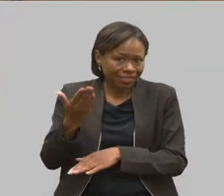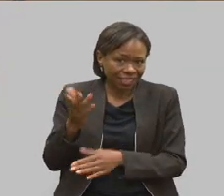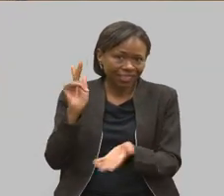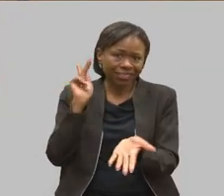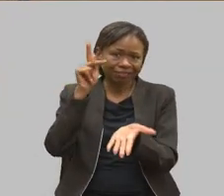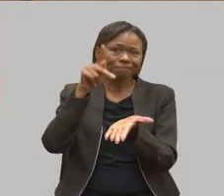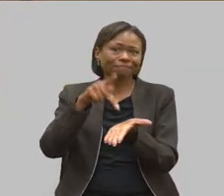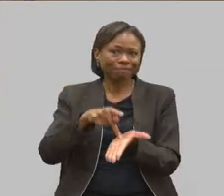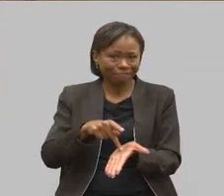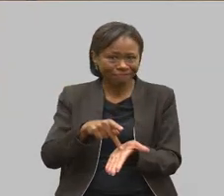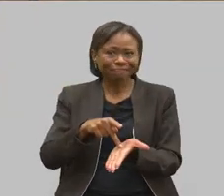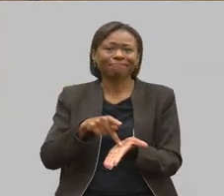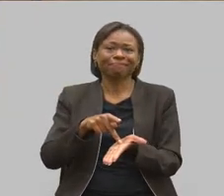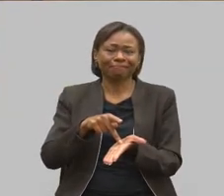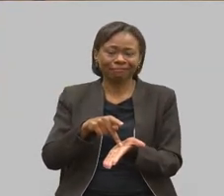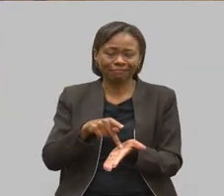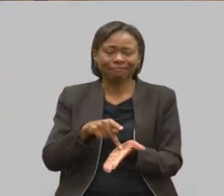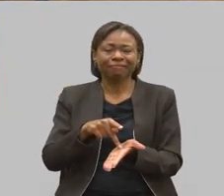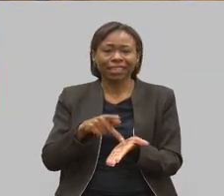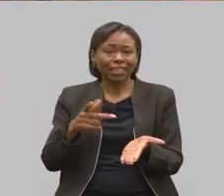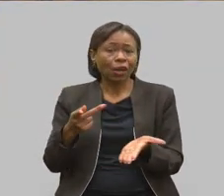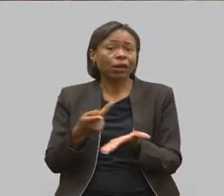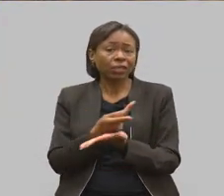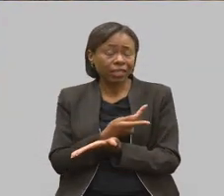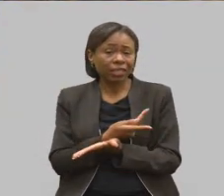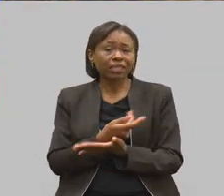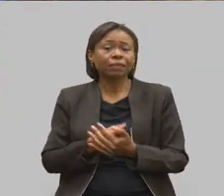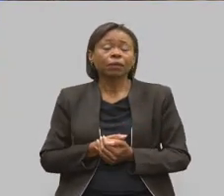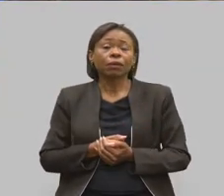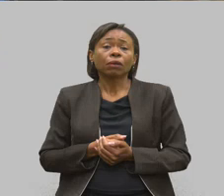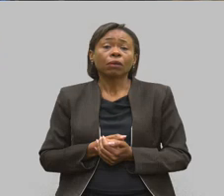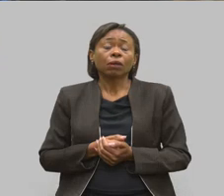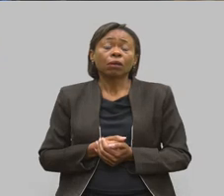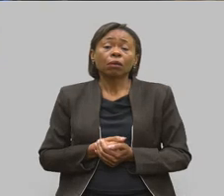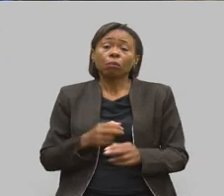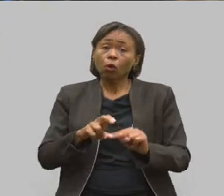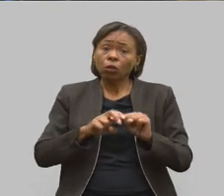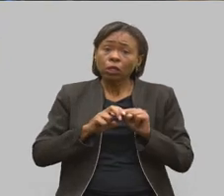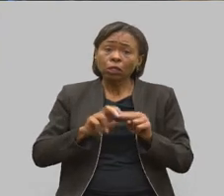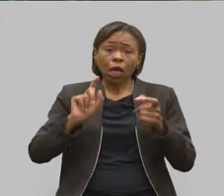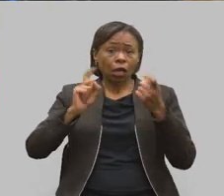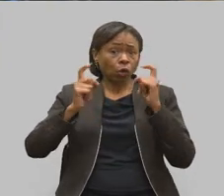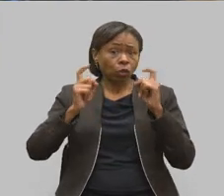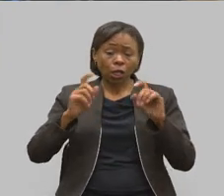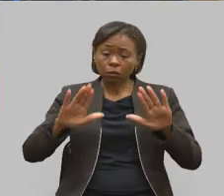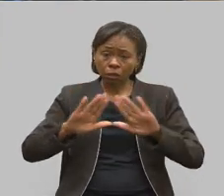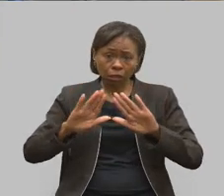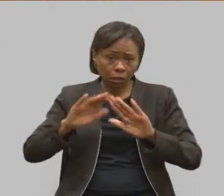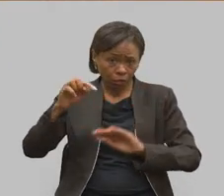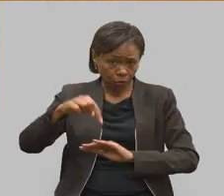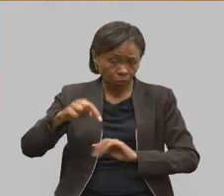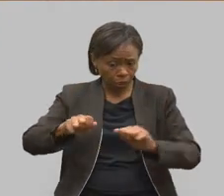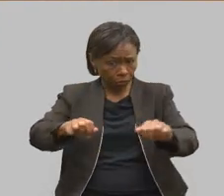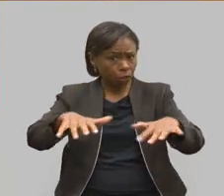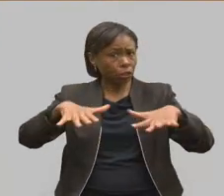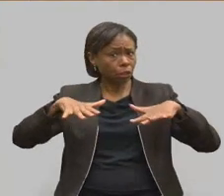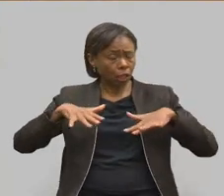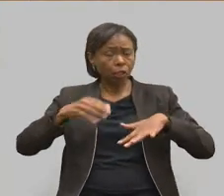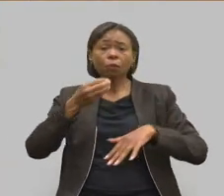reais que a audiência pública nessa casa tem como missão e vocação